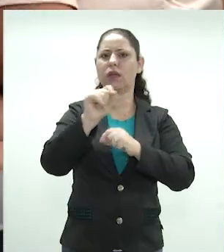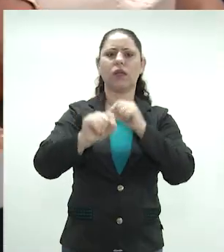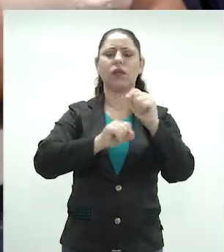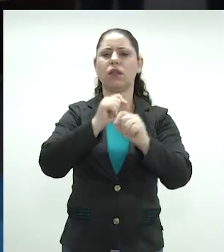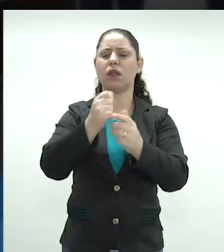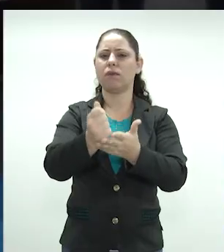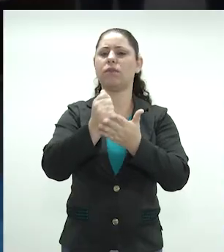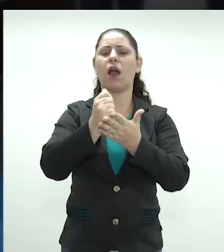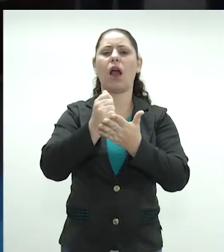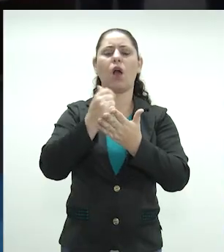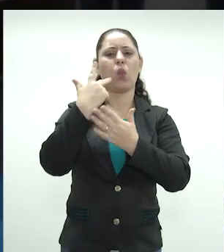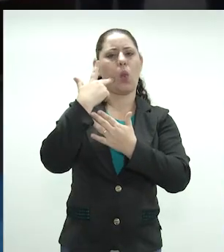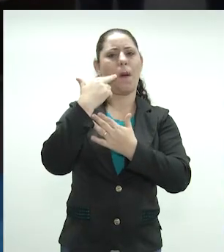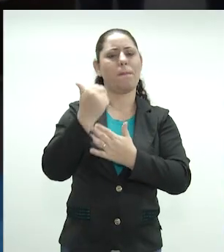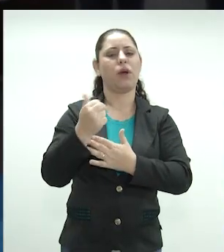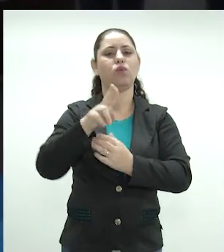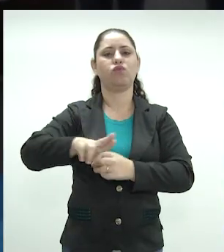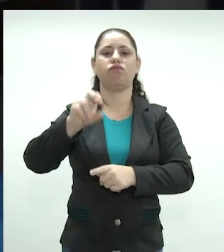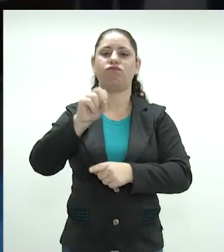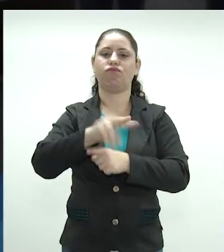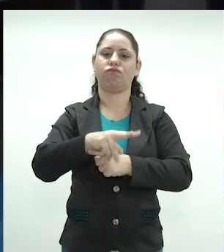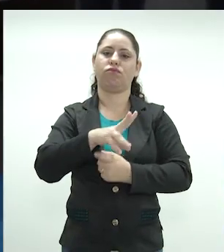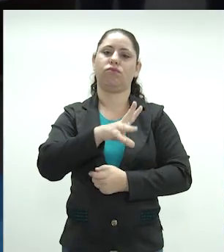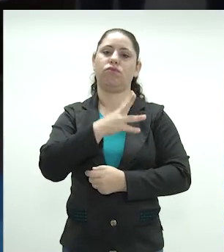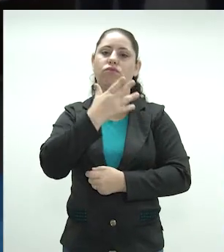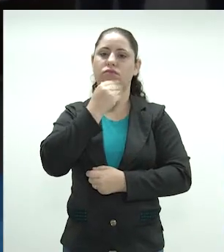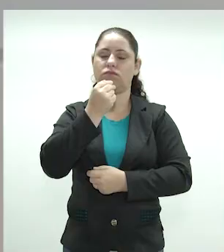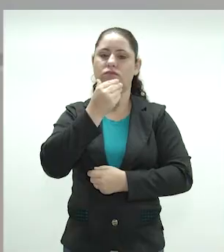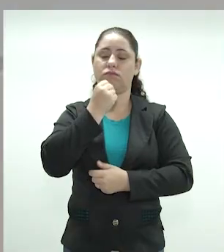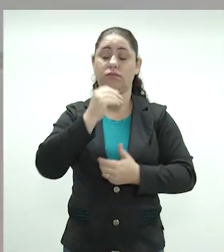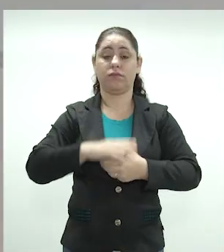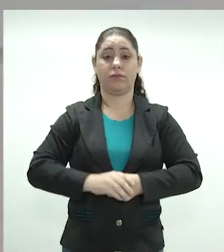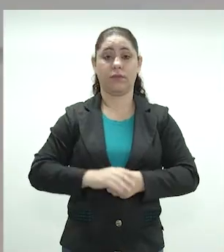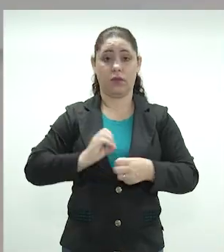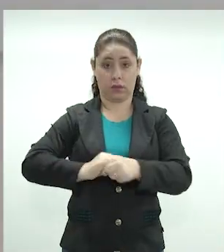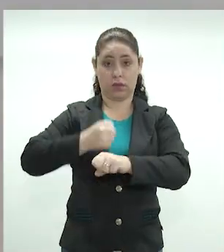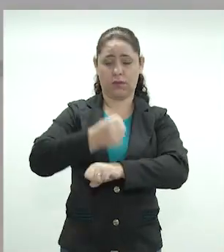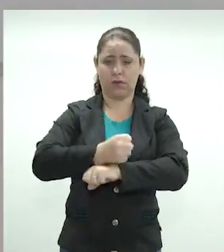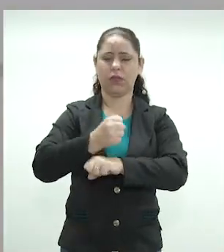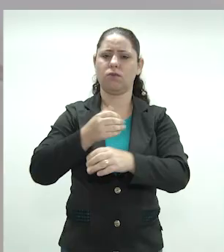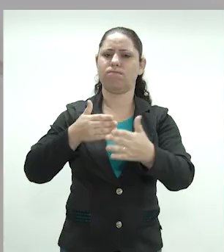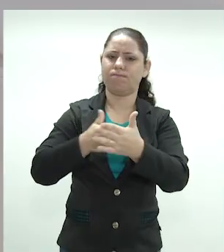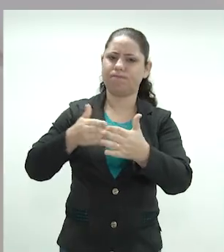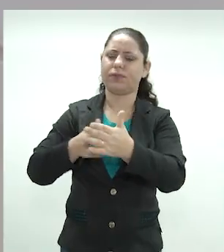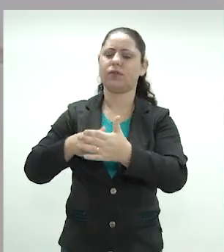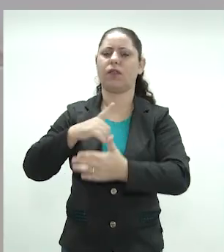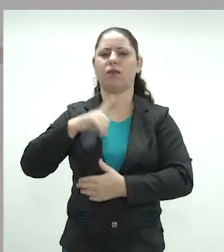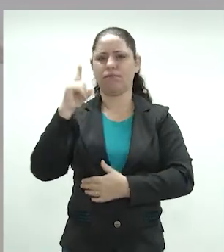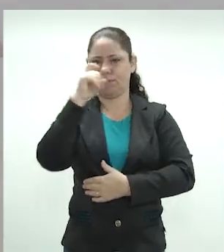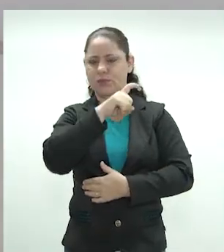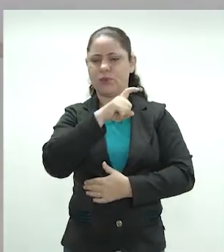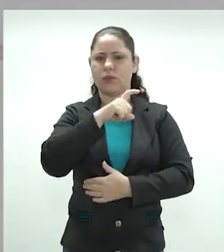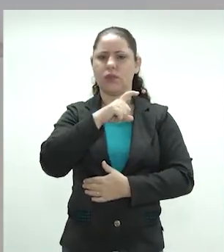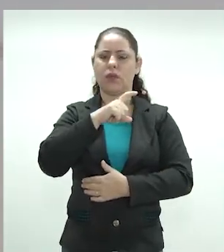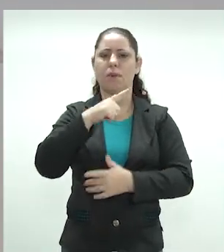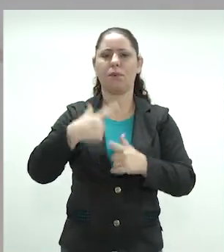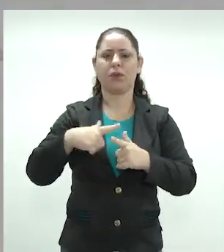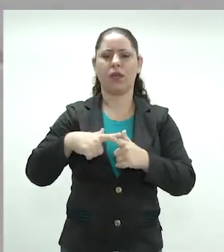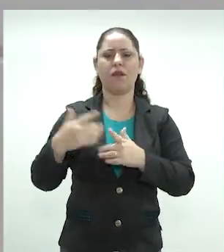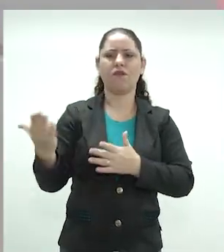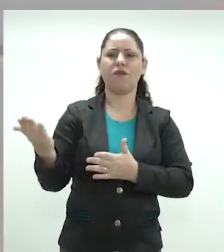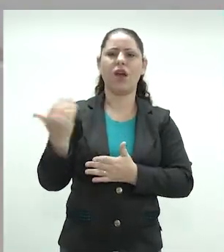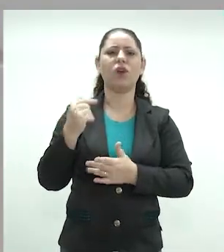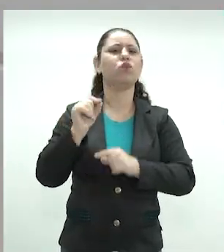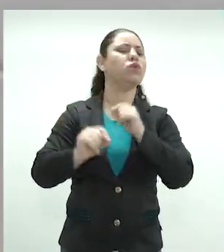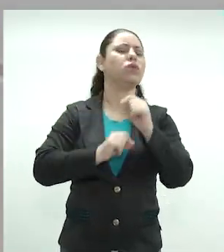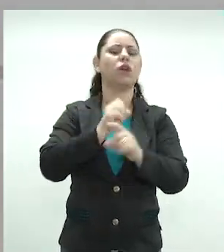que tradicionalmente ainda são ocupados por homens. Os desafios existem sim, e eles são muitos, até porque a gente vem